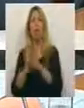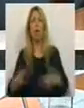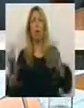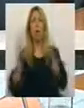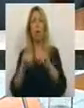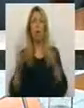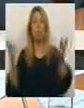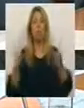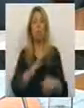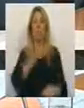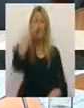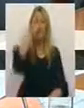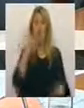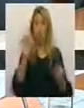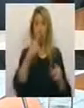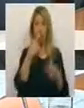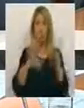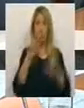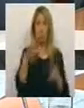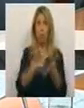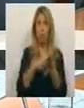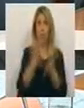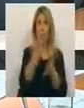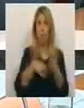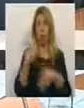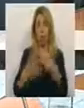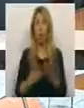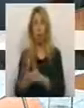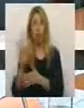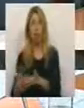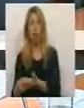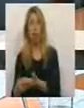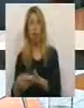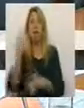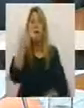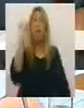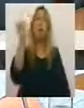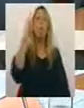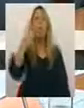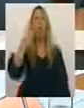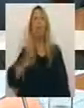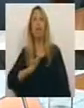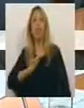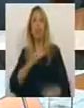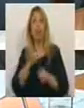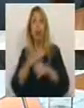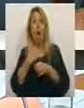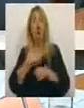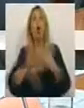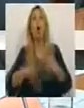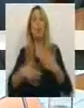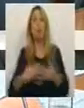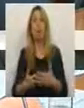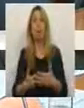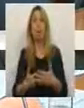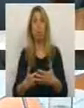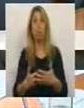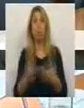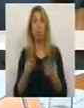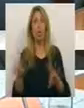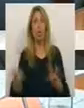Ministro, não são os contribuintes que continuam a pagar? E se ocorrer déficit operacional, não é pago